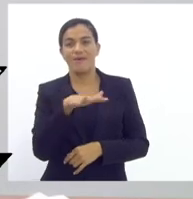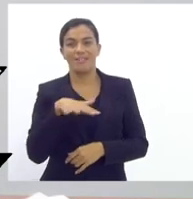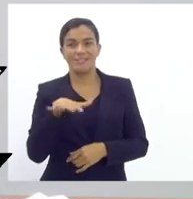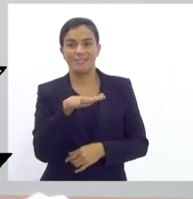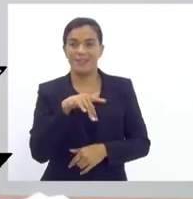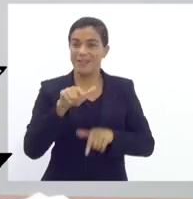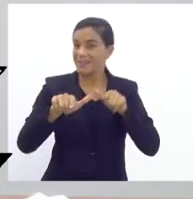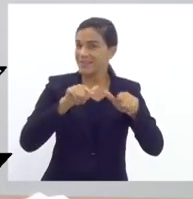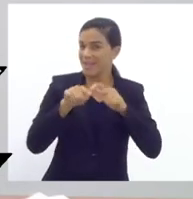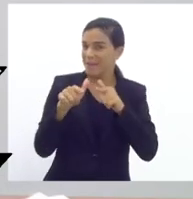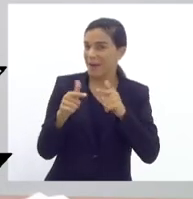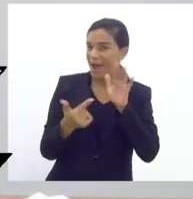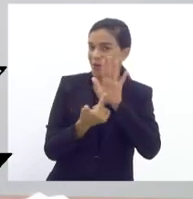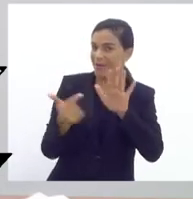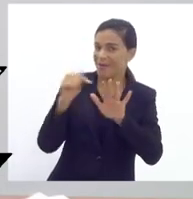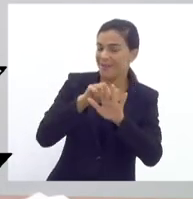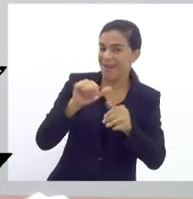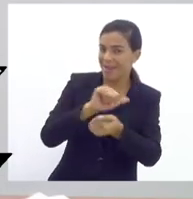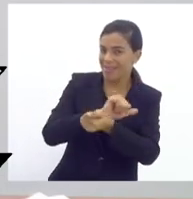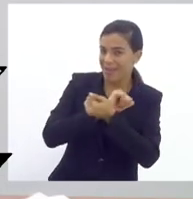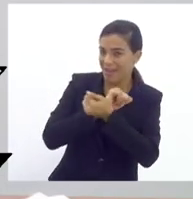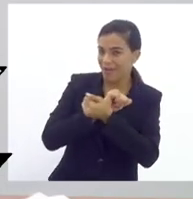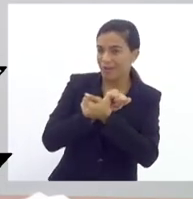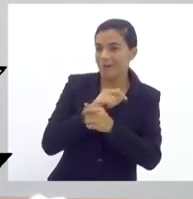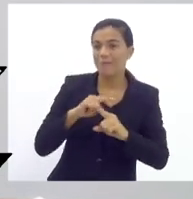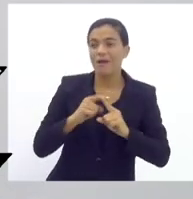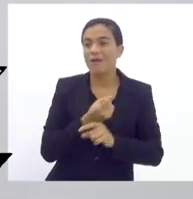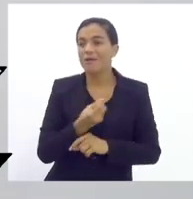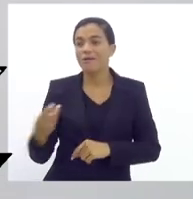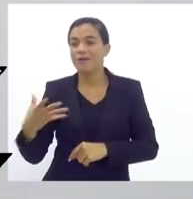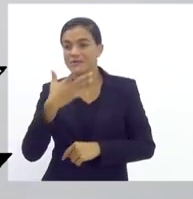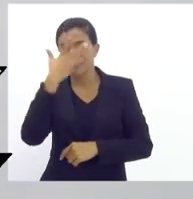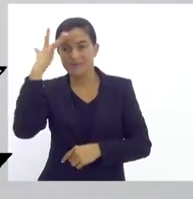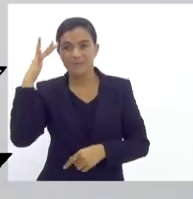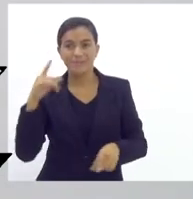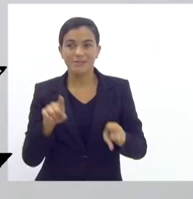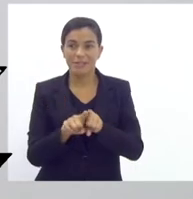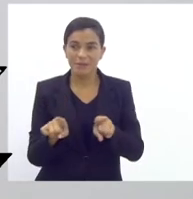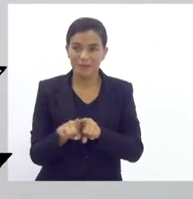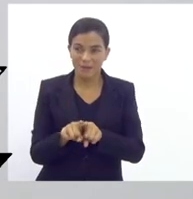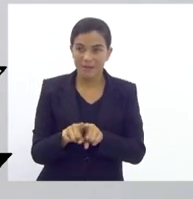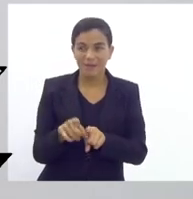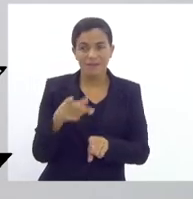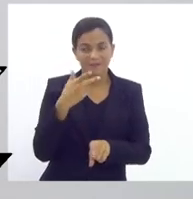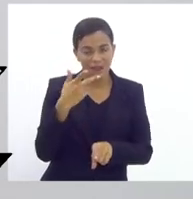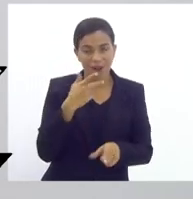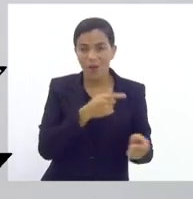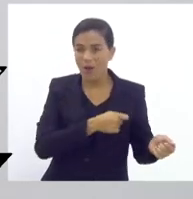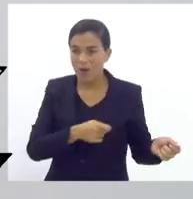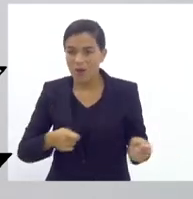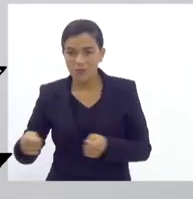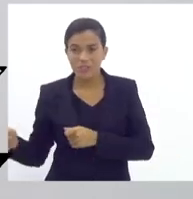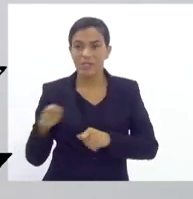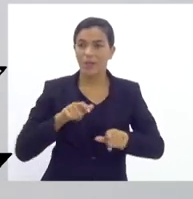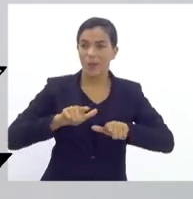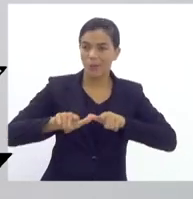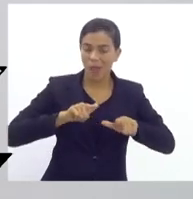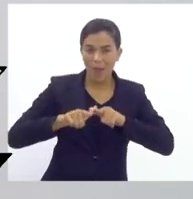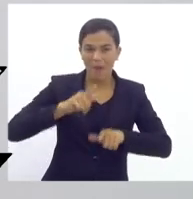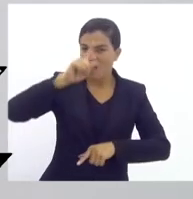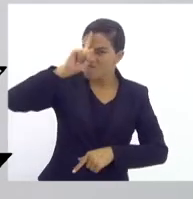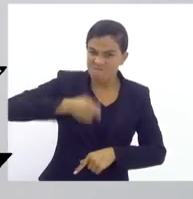trabalho análogo mas quantos vem aqui e e São colocados numa rotina numa dinâmica